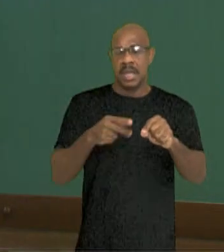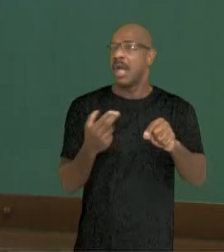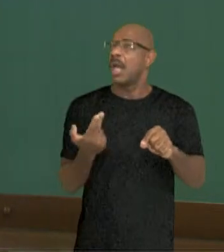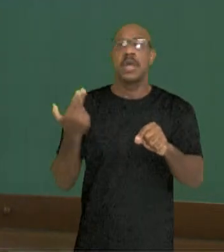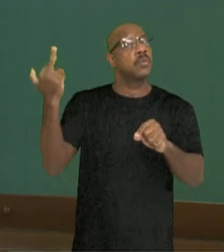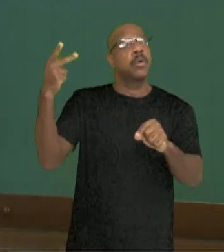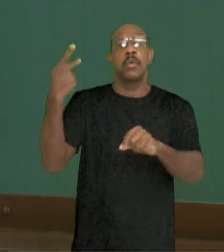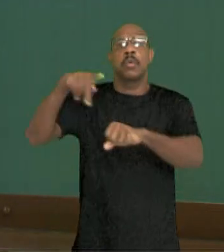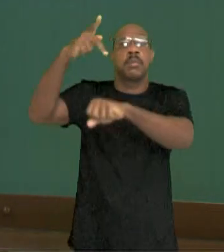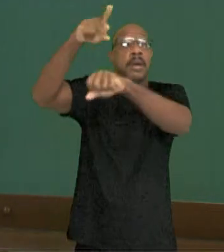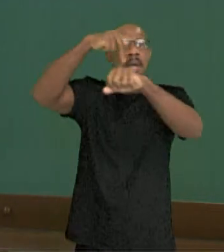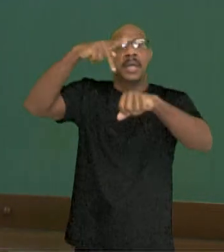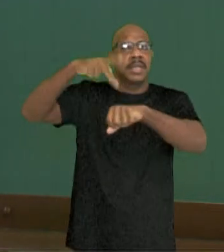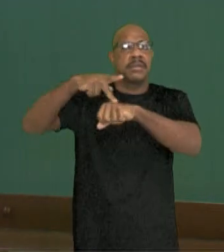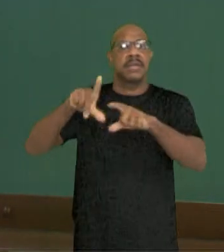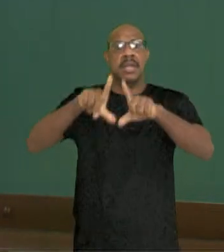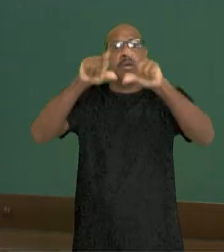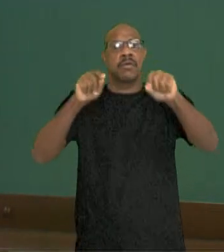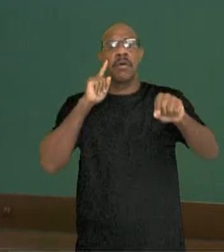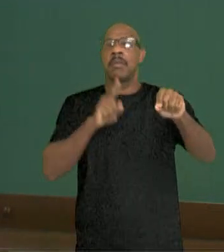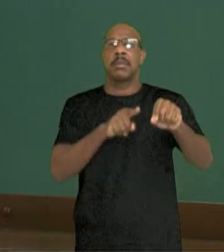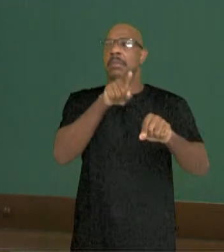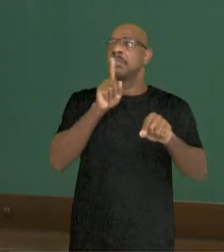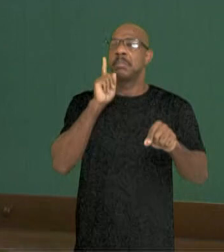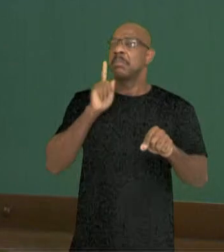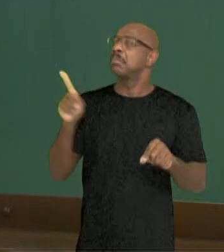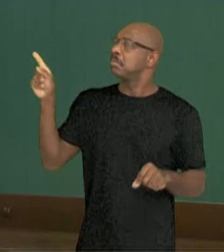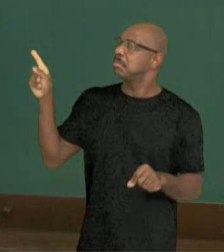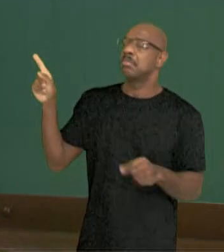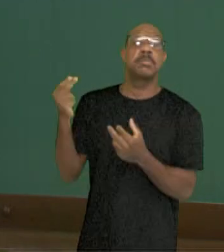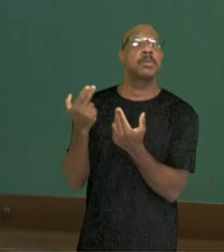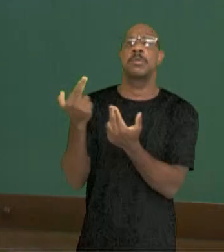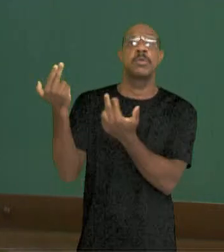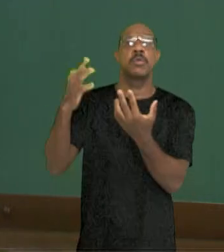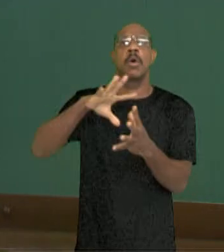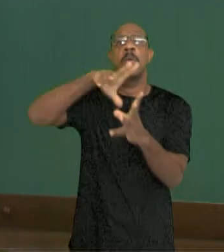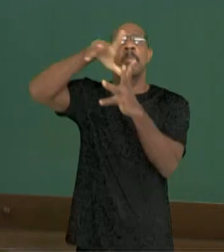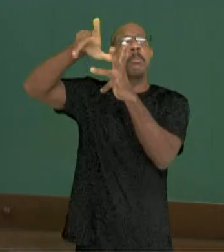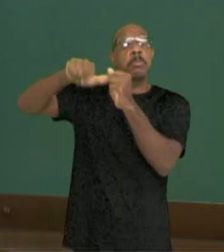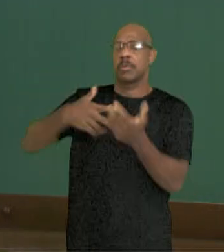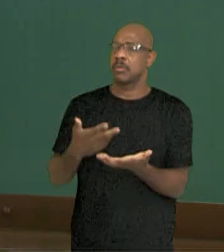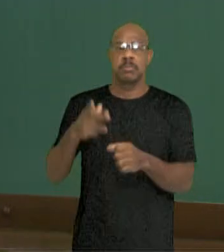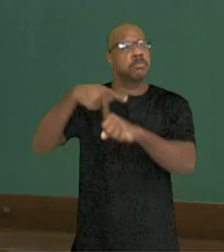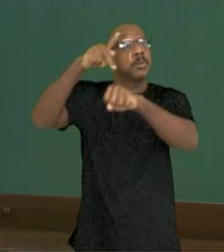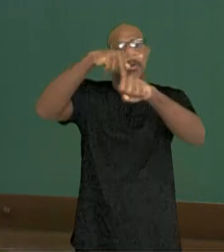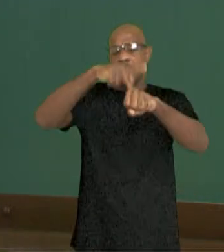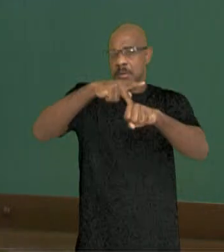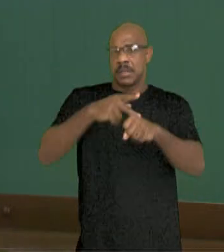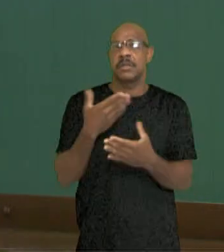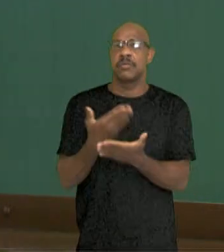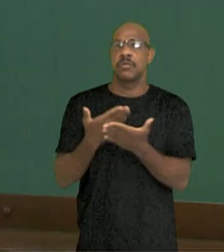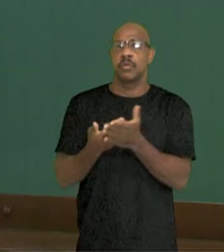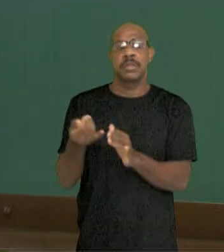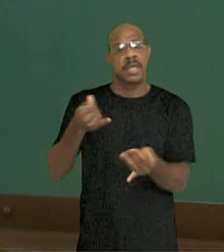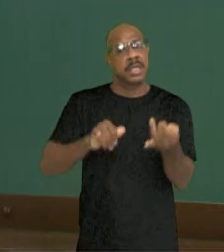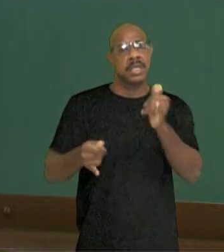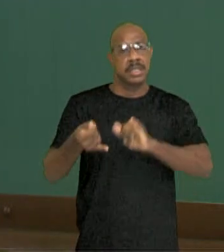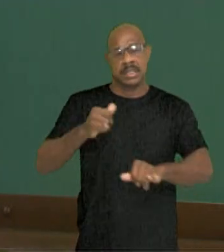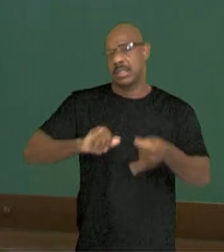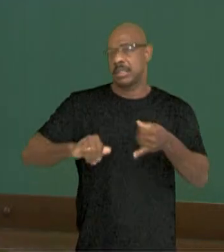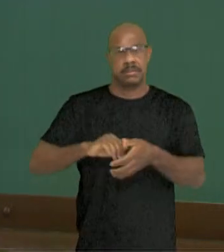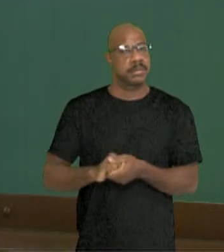em qualquer ponto do planeta ou qualquer outro lugar que vá se estudar química, a química